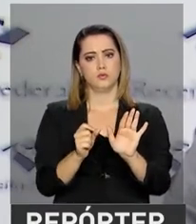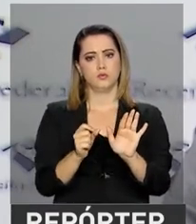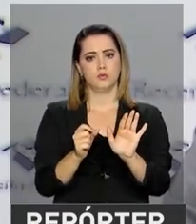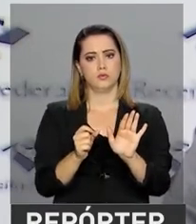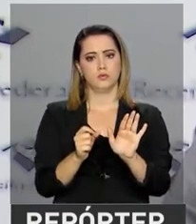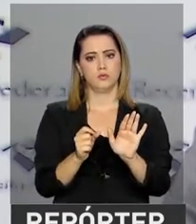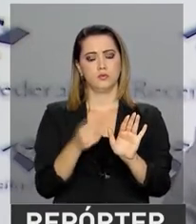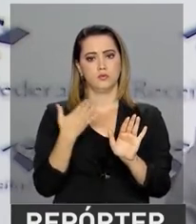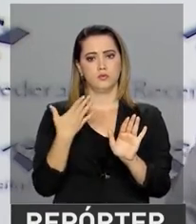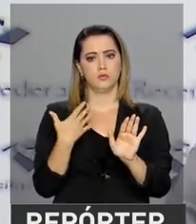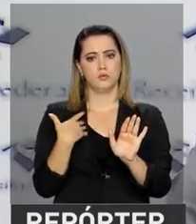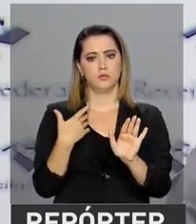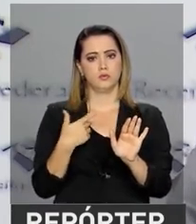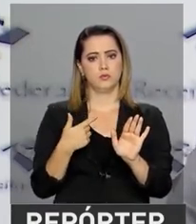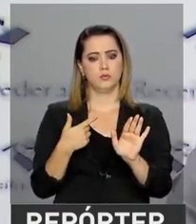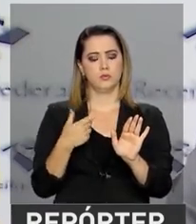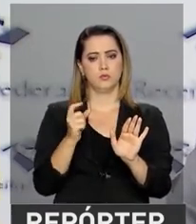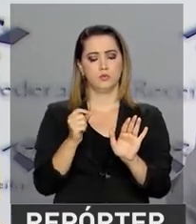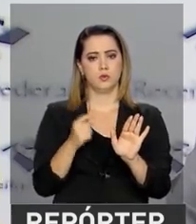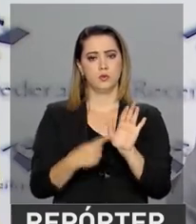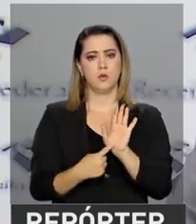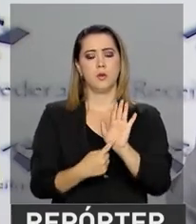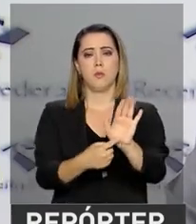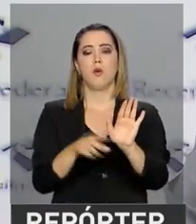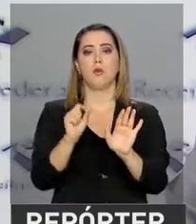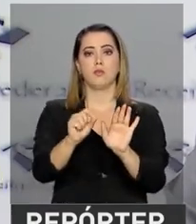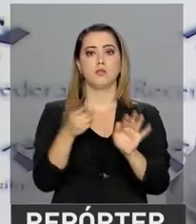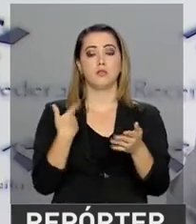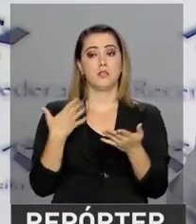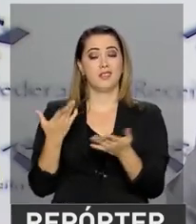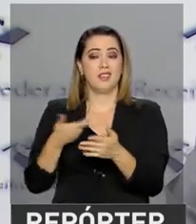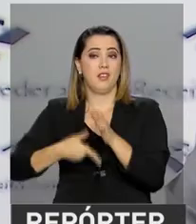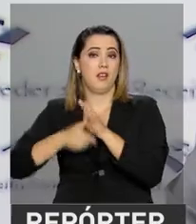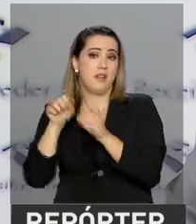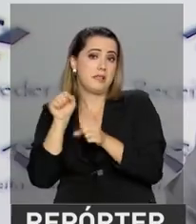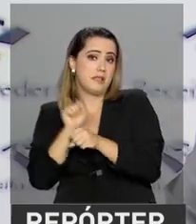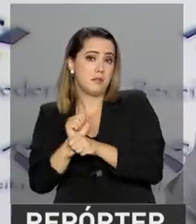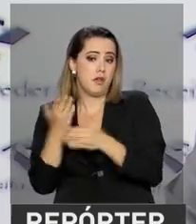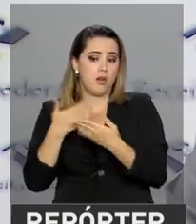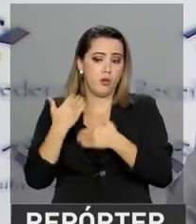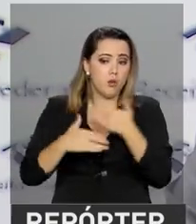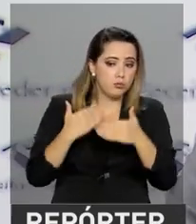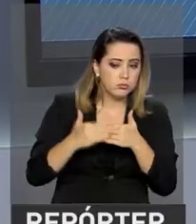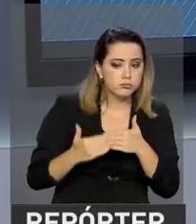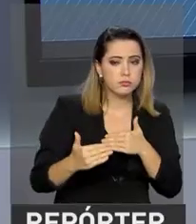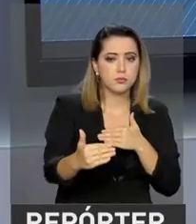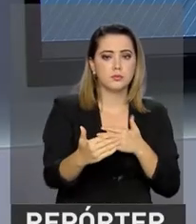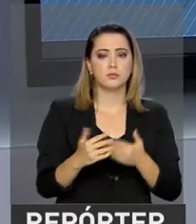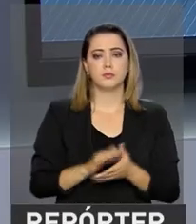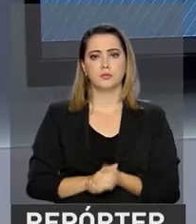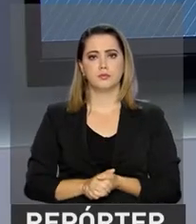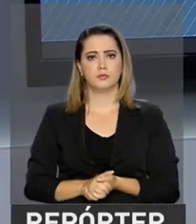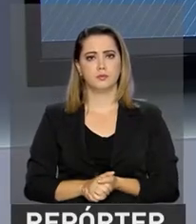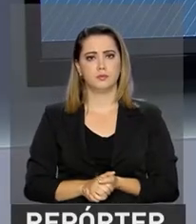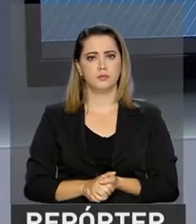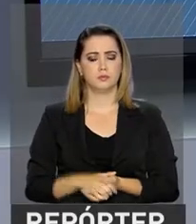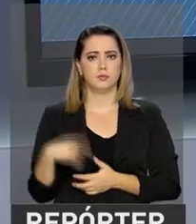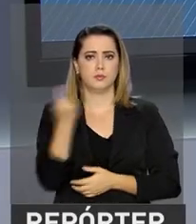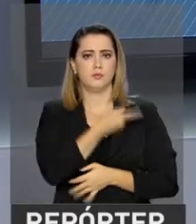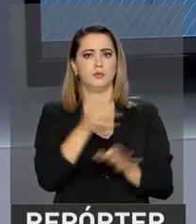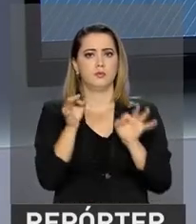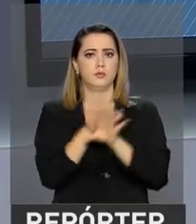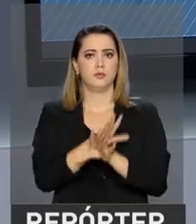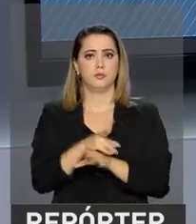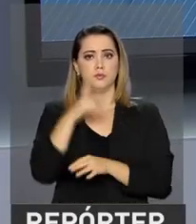da inércia recessivo ou sejá desaparecem aí todos positivos no mês de agosto nós ficamos por aqui